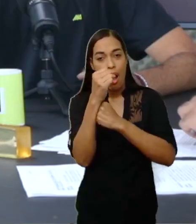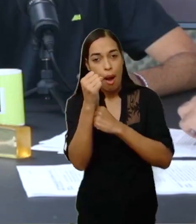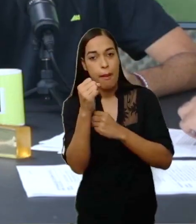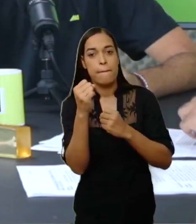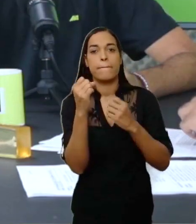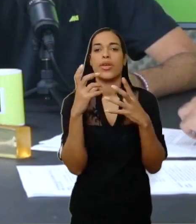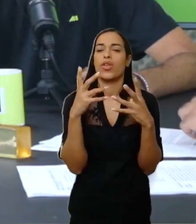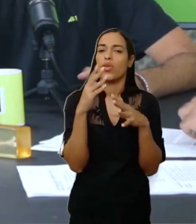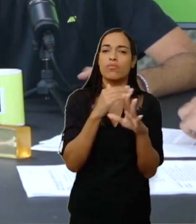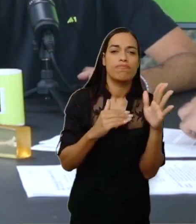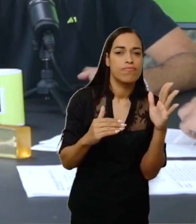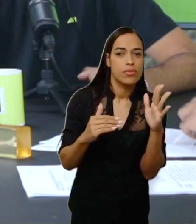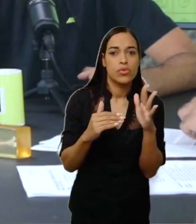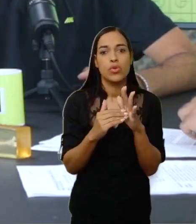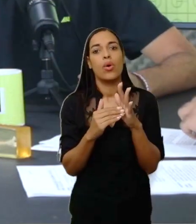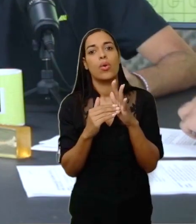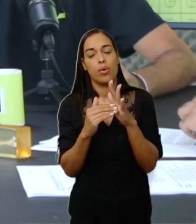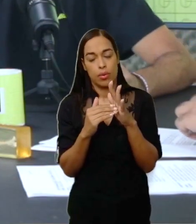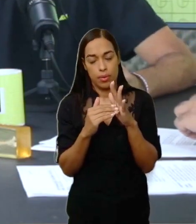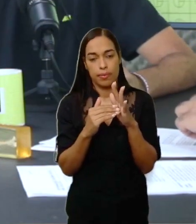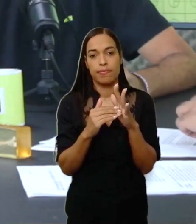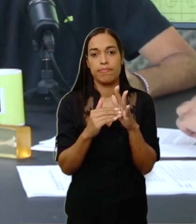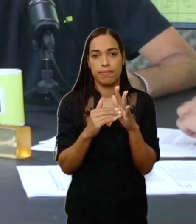Todos esses fatores